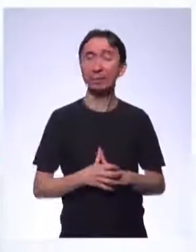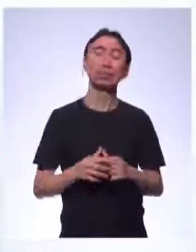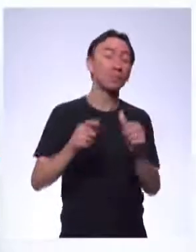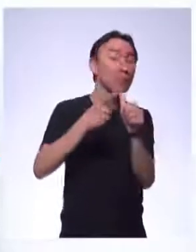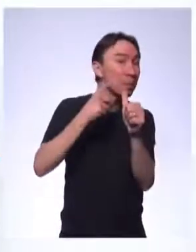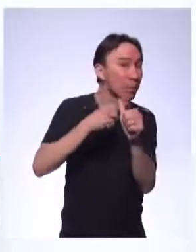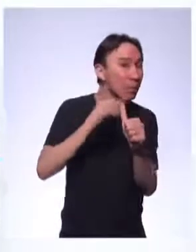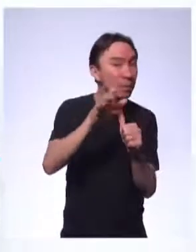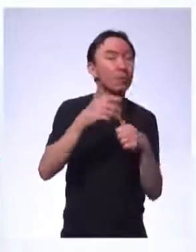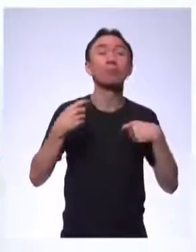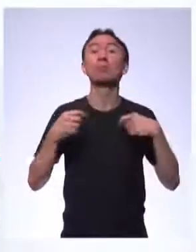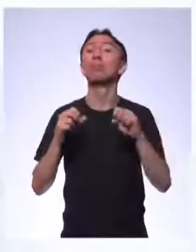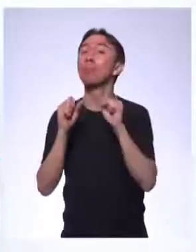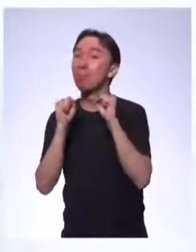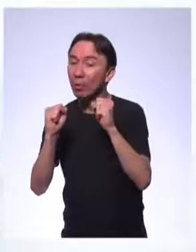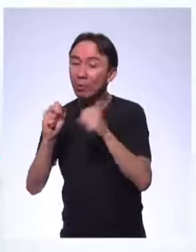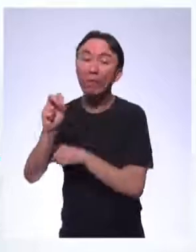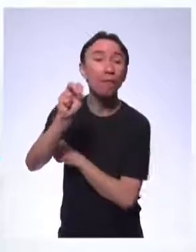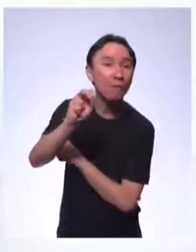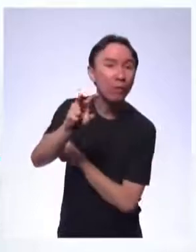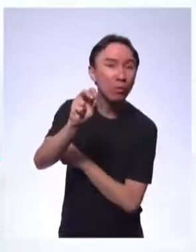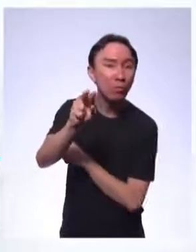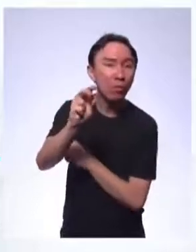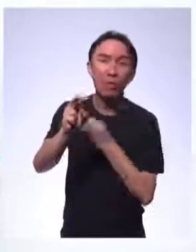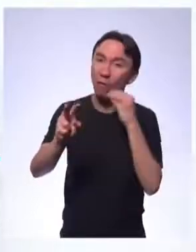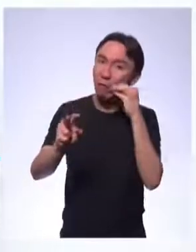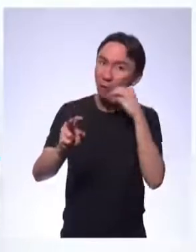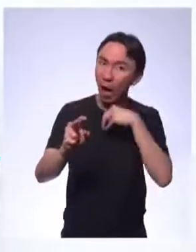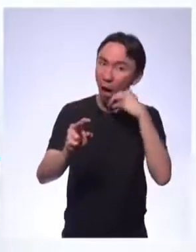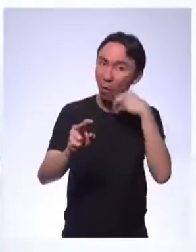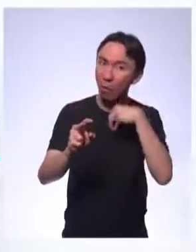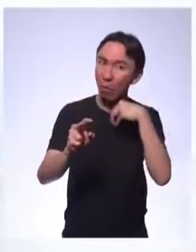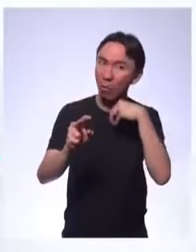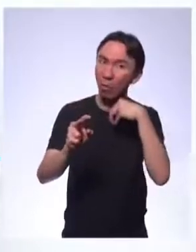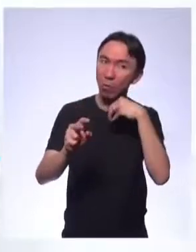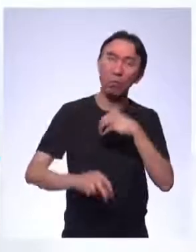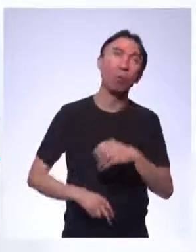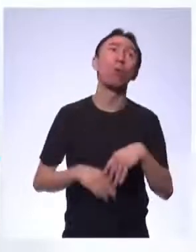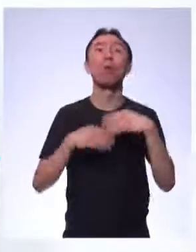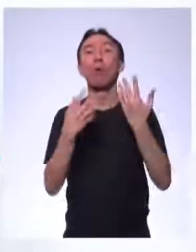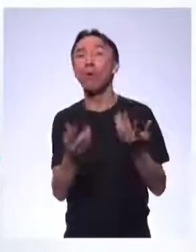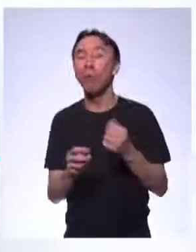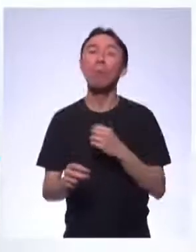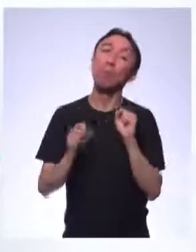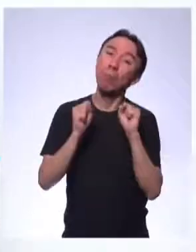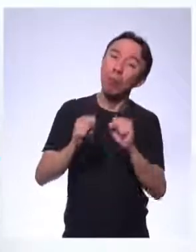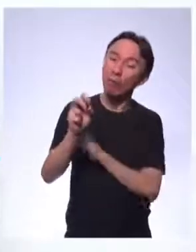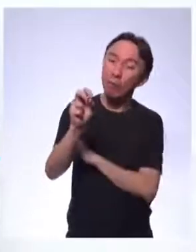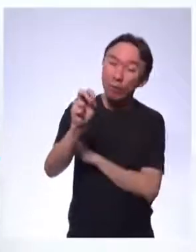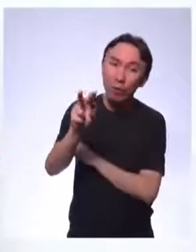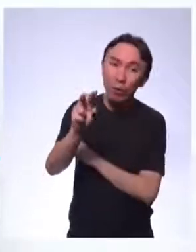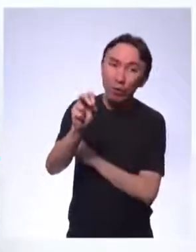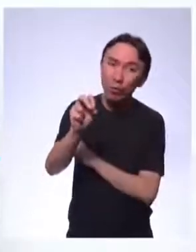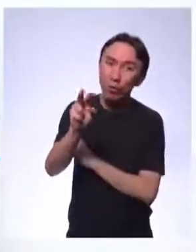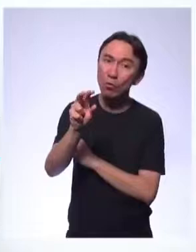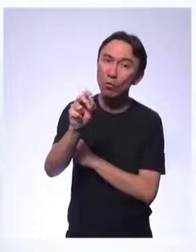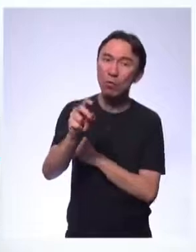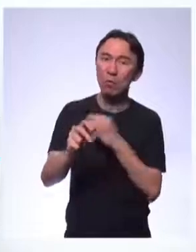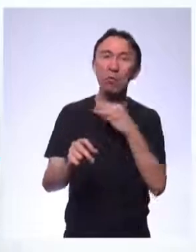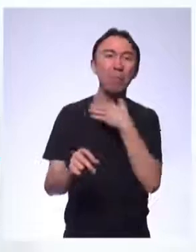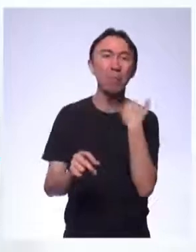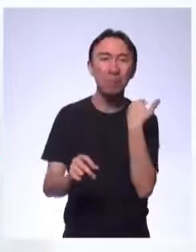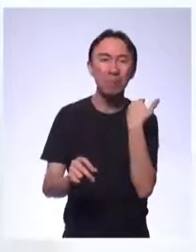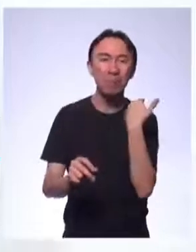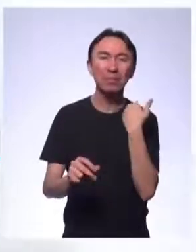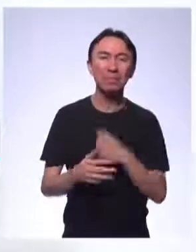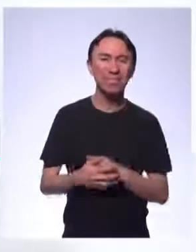vírus enfraquecido e você pode ter o vírus morto. Lembra que uma vez eu já fiz uma discussão